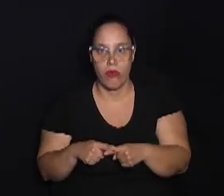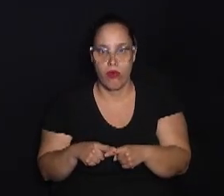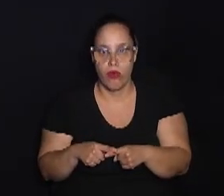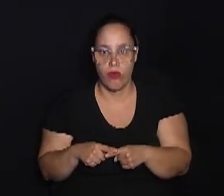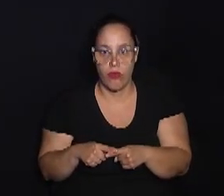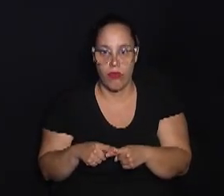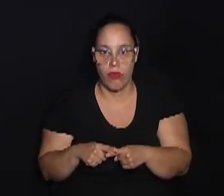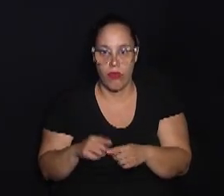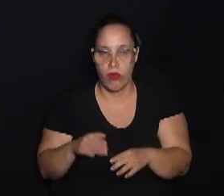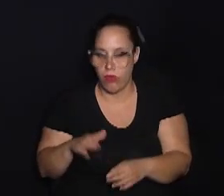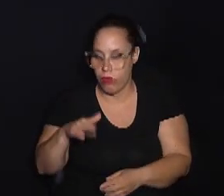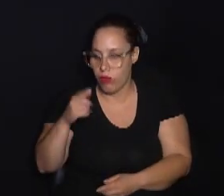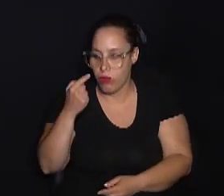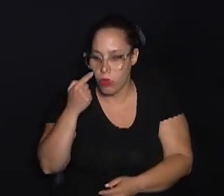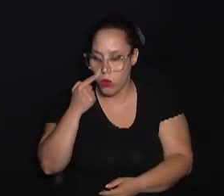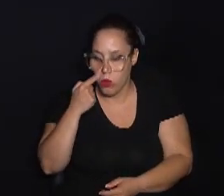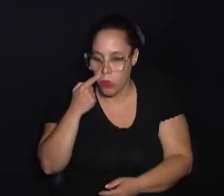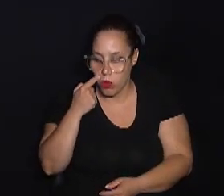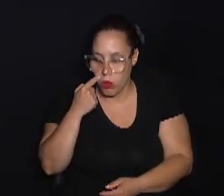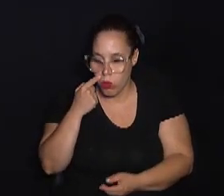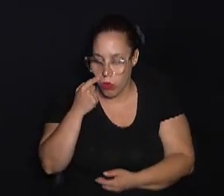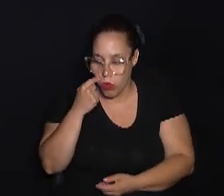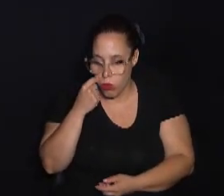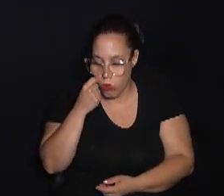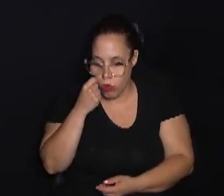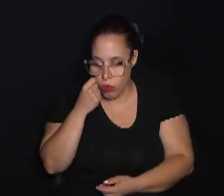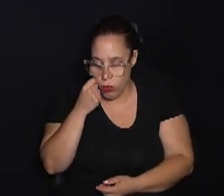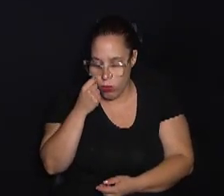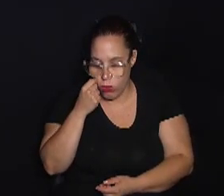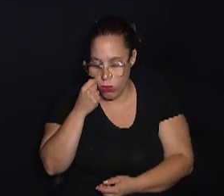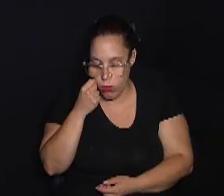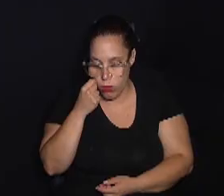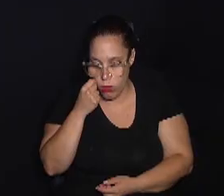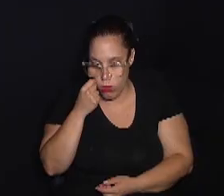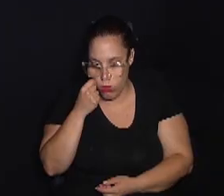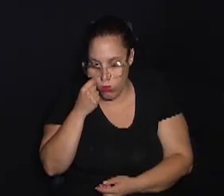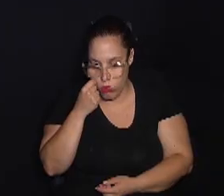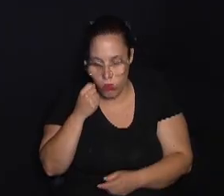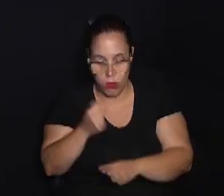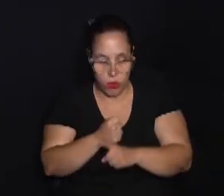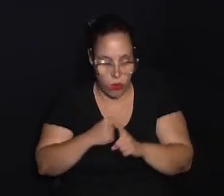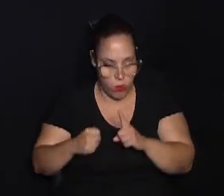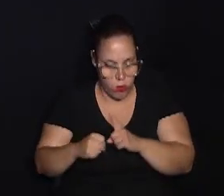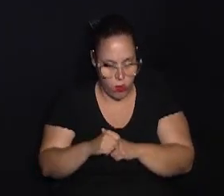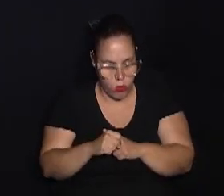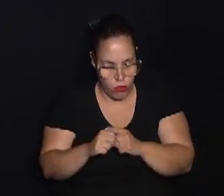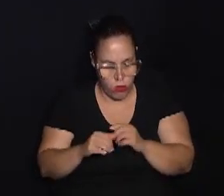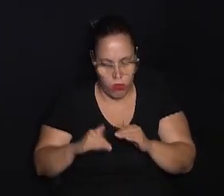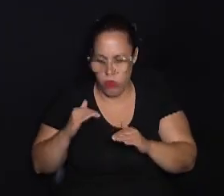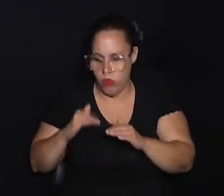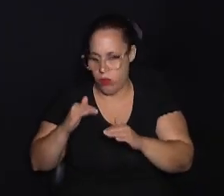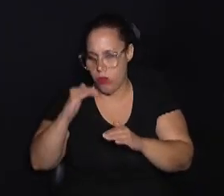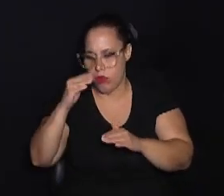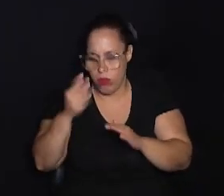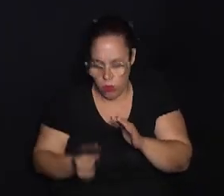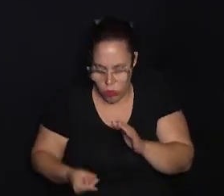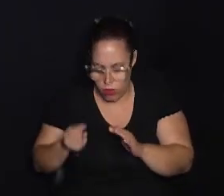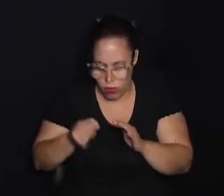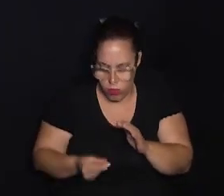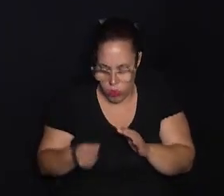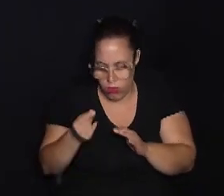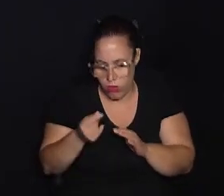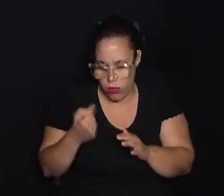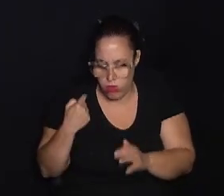cada vez mais se vê a presença de pessoas idosas na nossa sociedade. Com o desenvolvimento econômico que a gente está